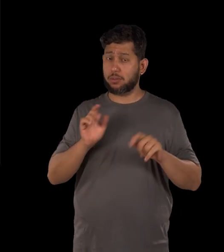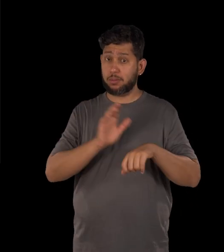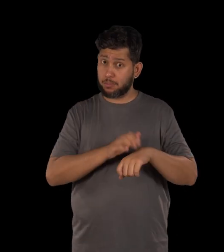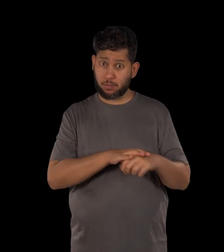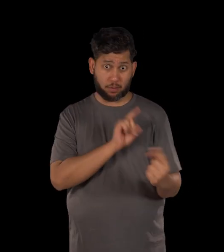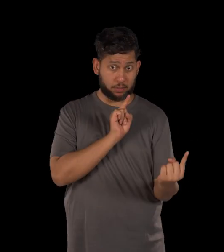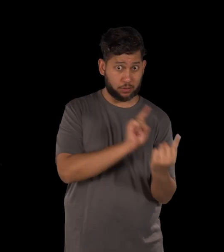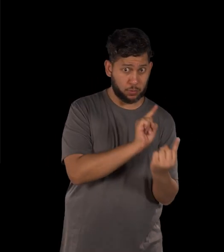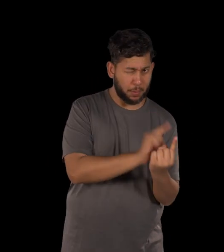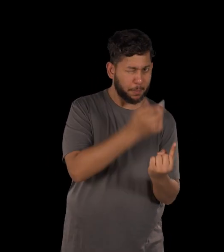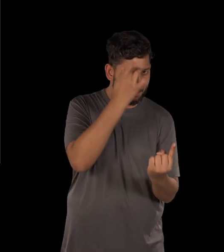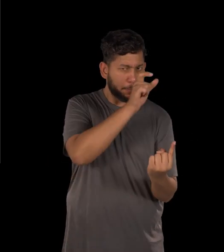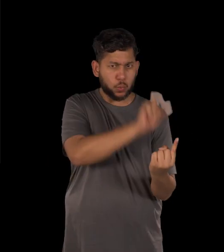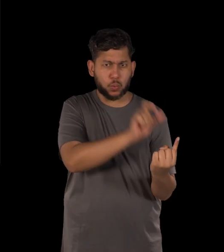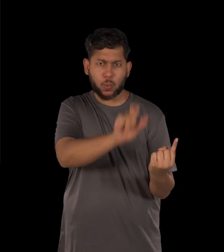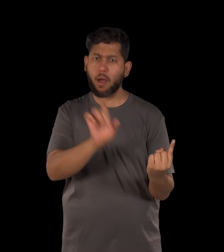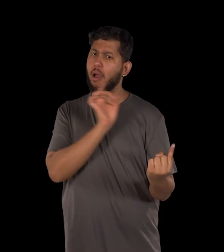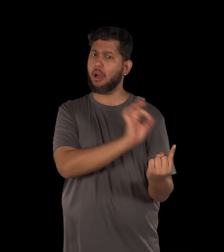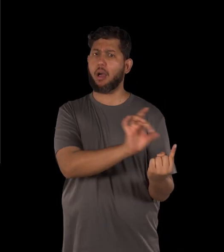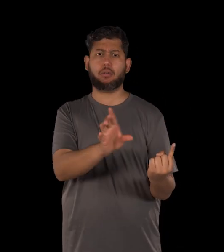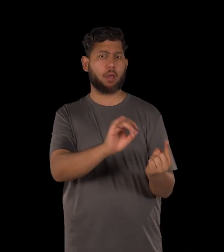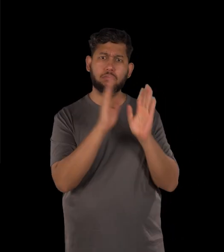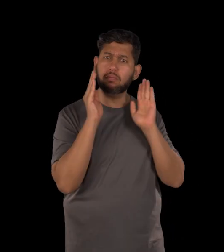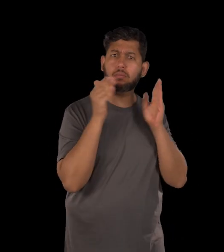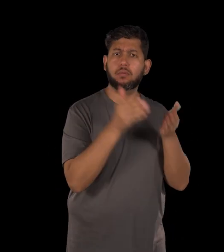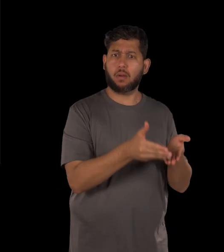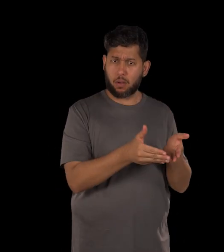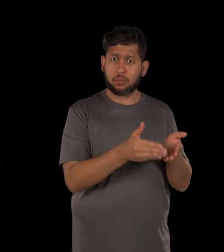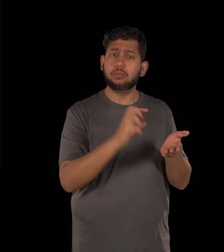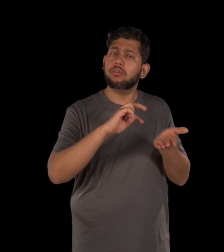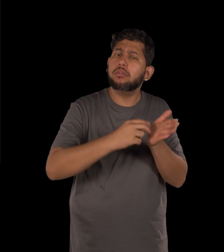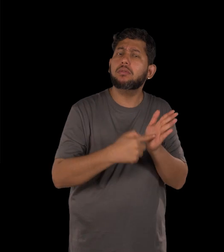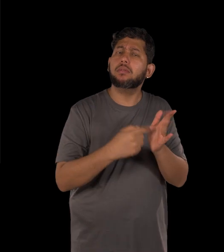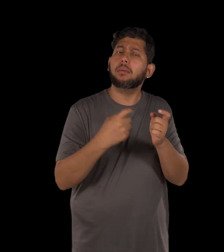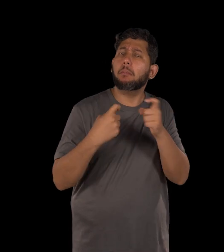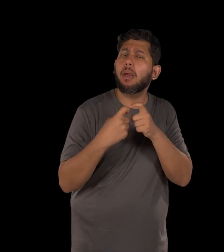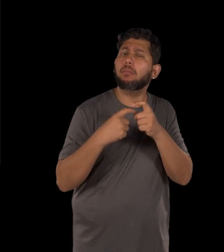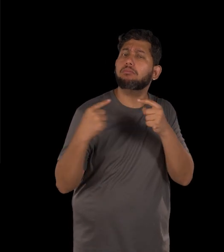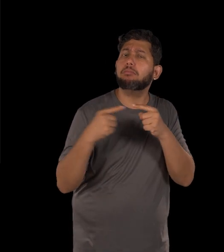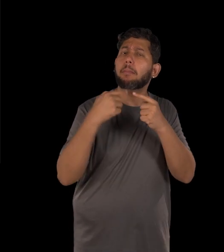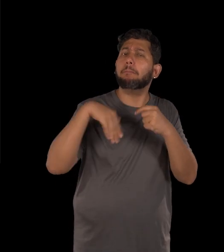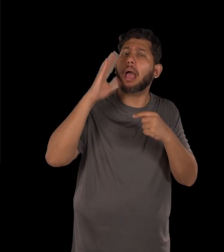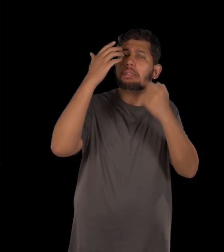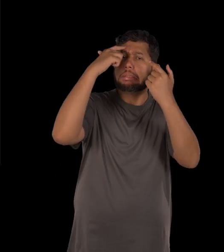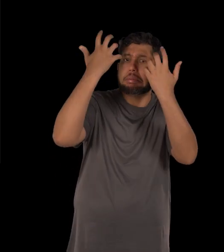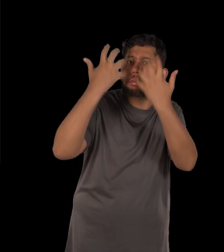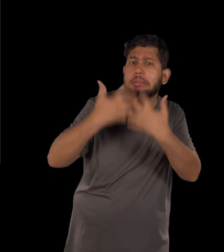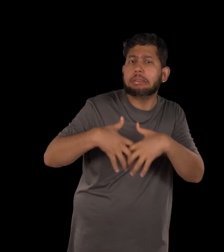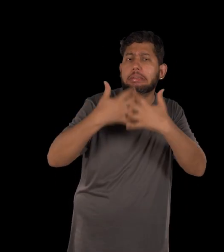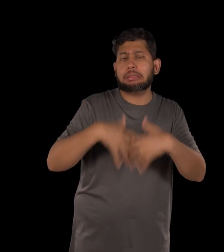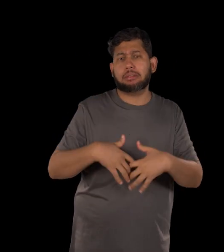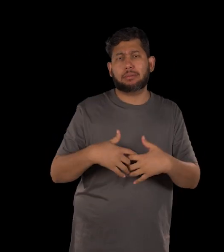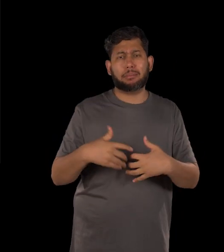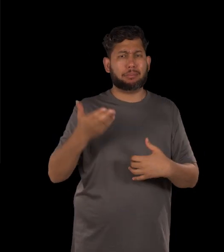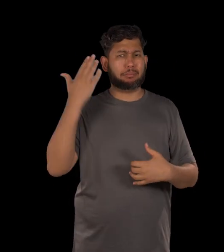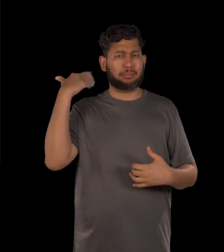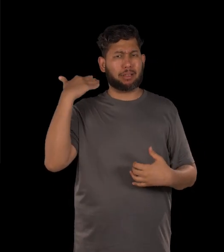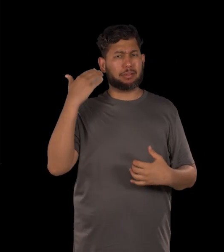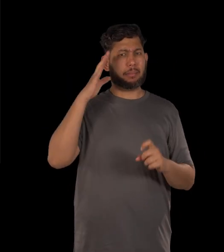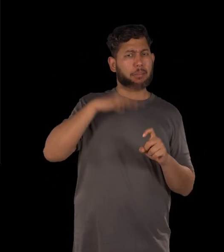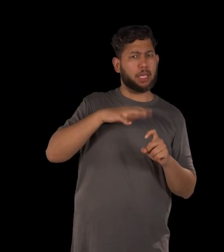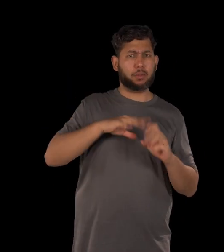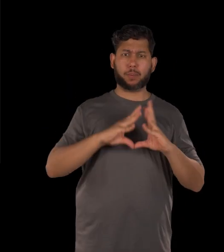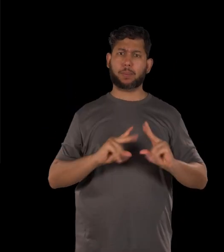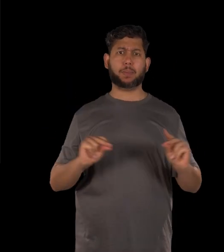personalizados médico-paciente e agregam à medicina um caráter mais racional, desmistificando certas práticas da